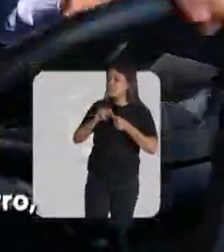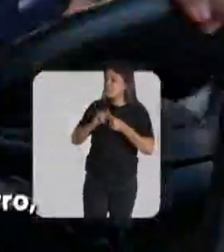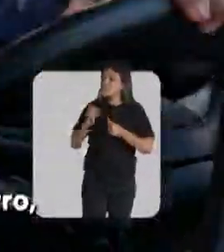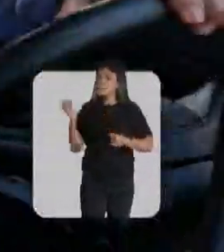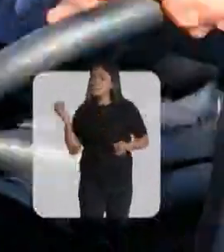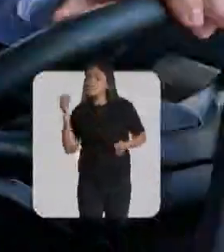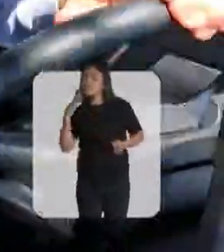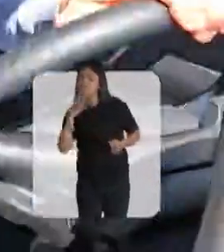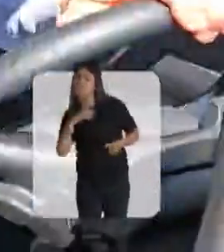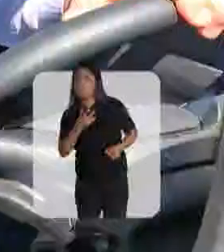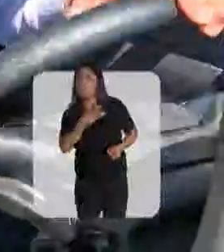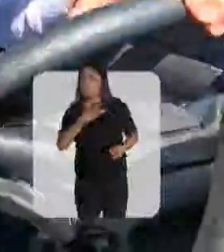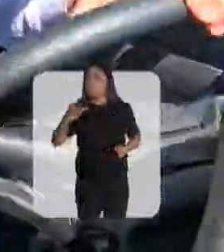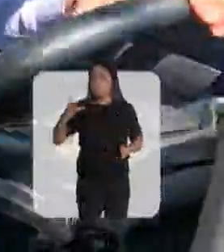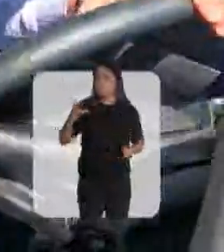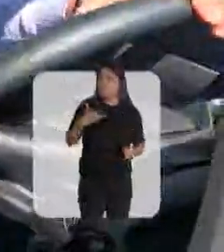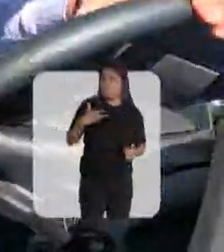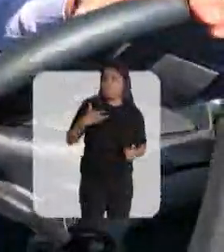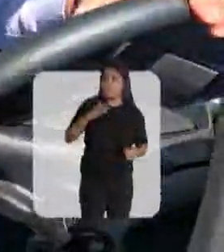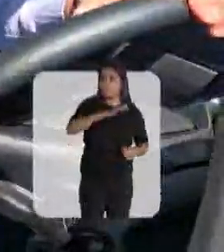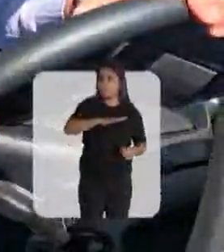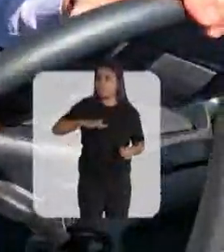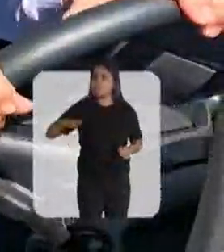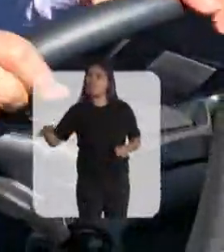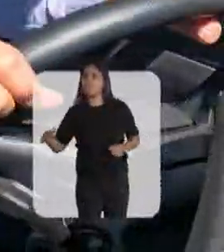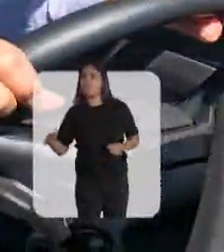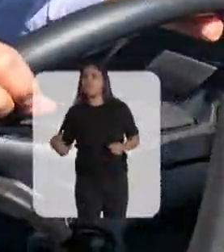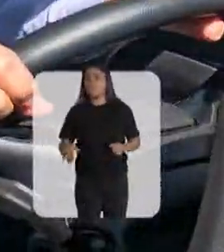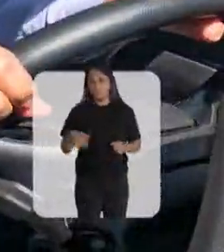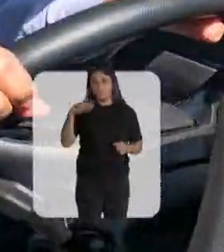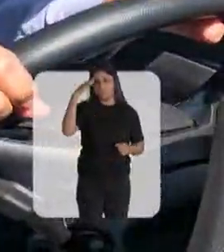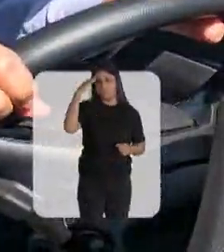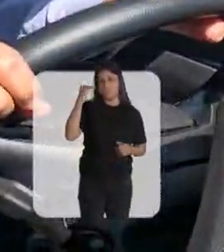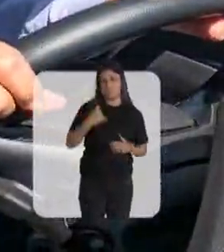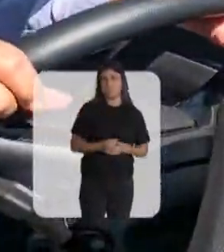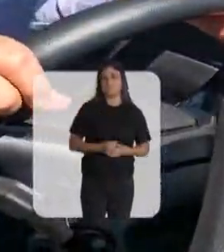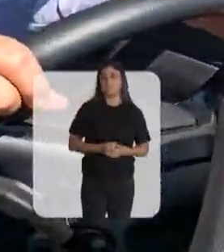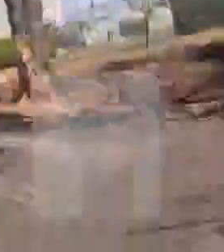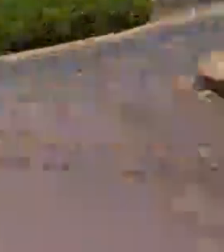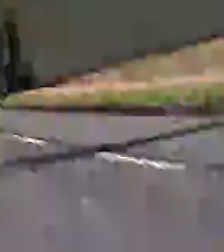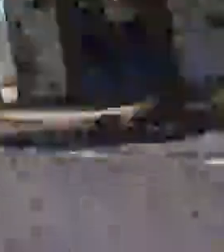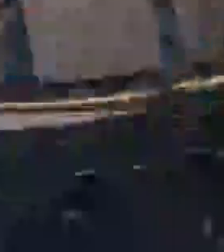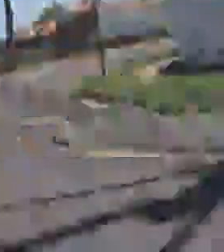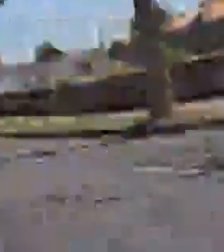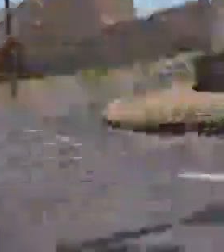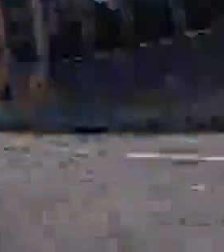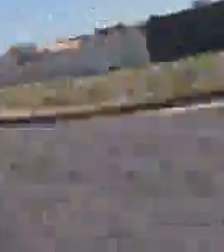pronto socorro num total de R 11 milhões deais excelente notícia muito